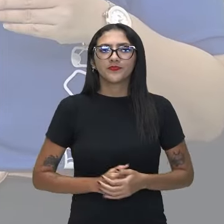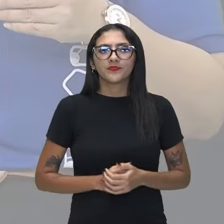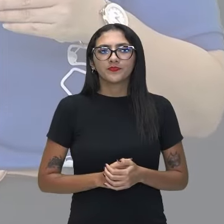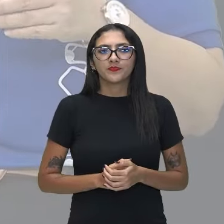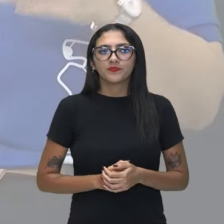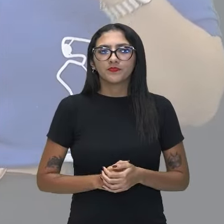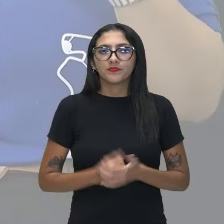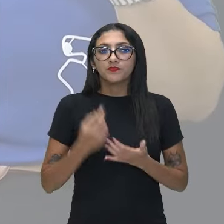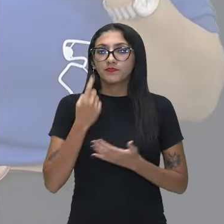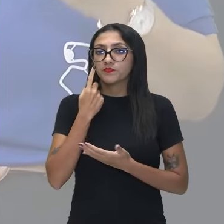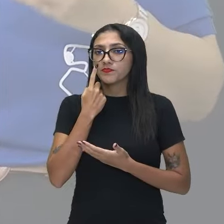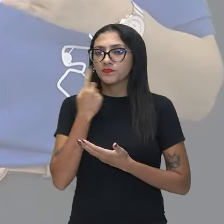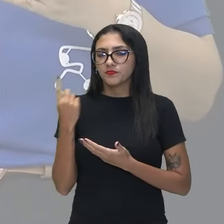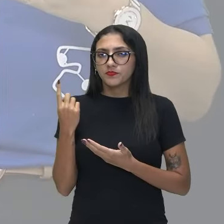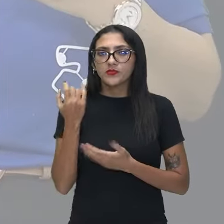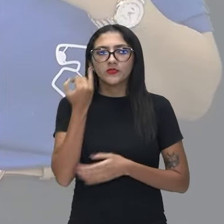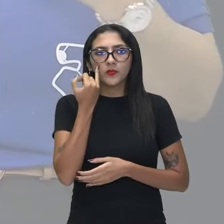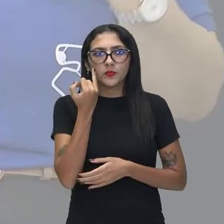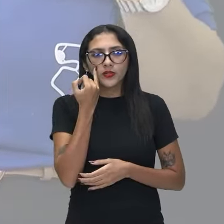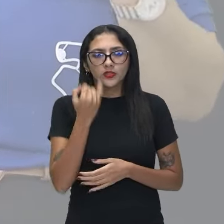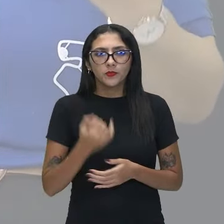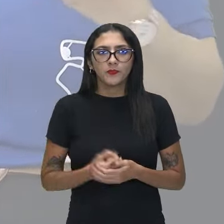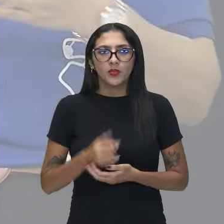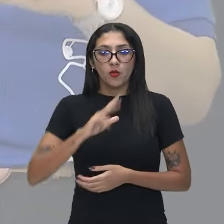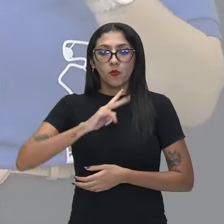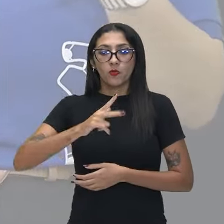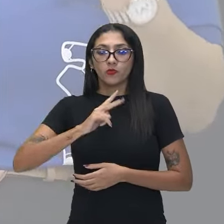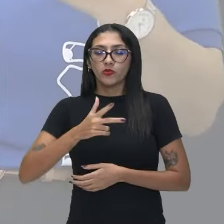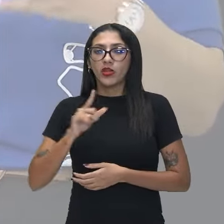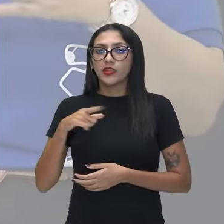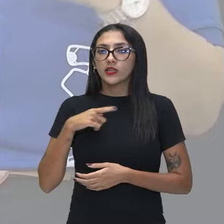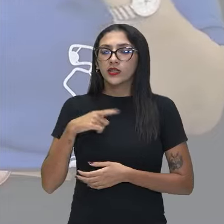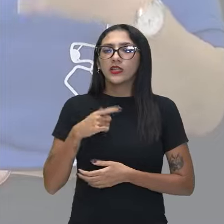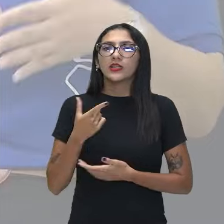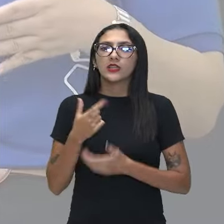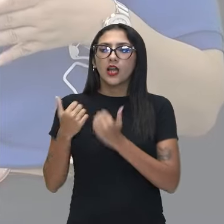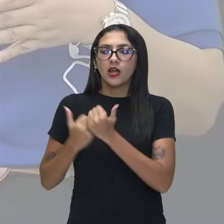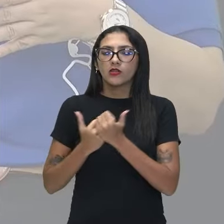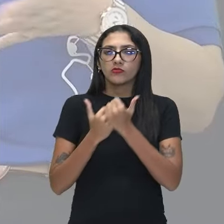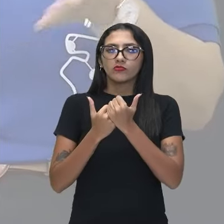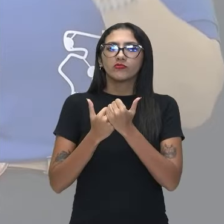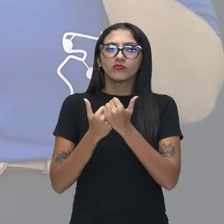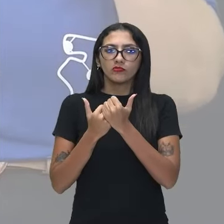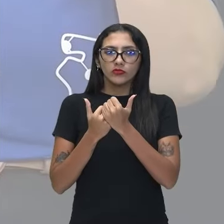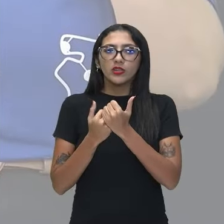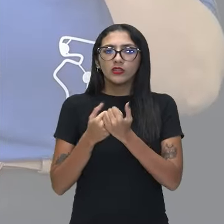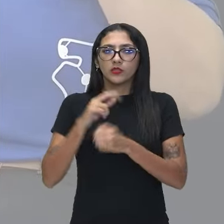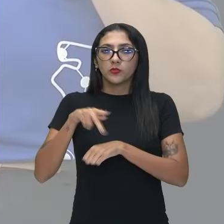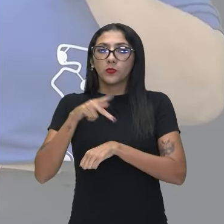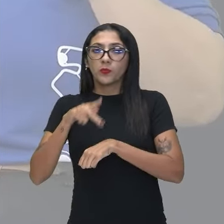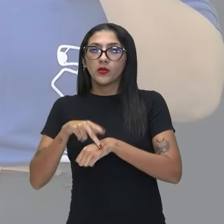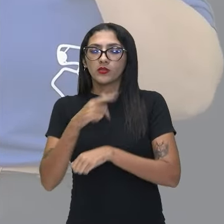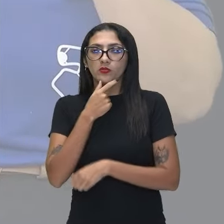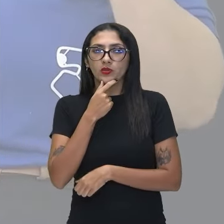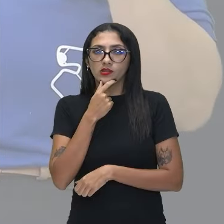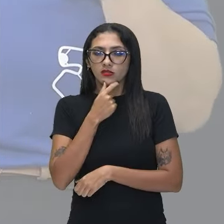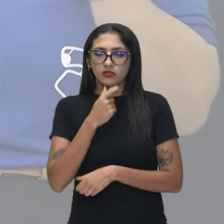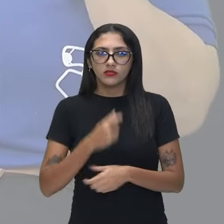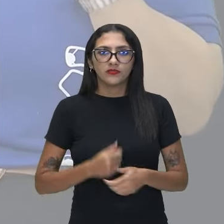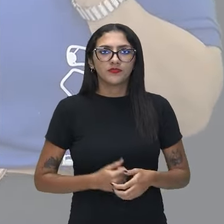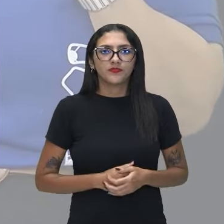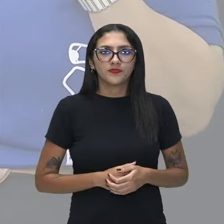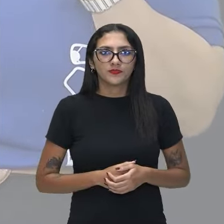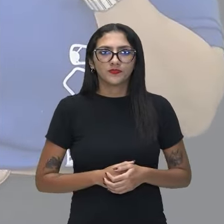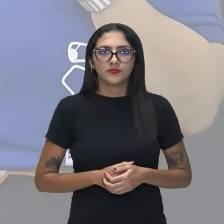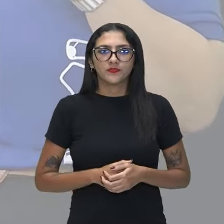os portugueses contaram com a ajuda dos ingleses nessa viagem, nesse processo aí. Então, fiz essa